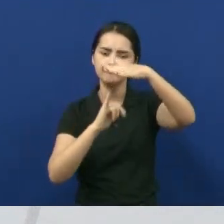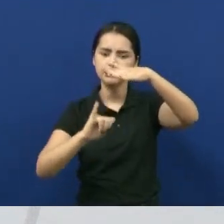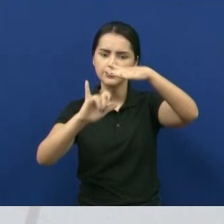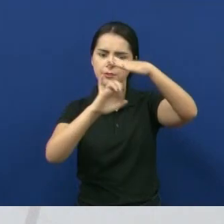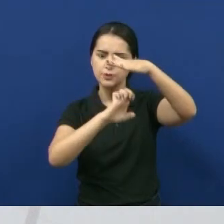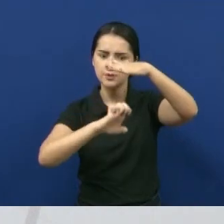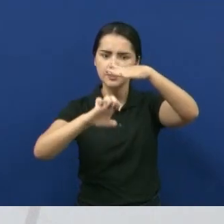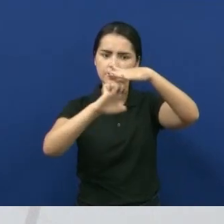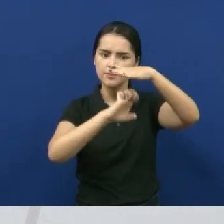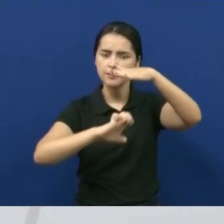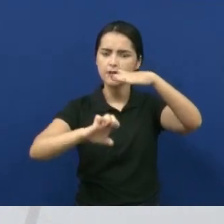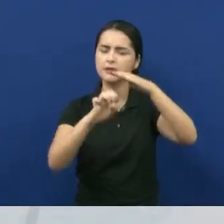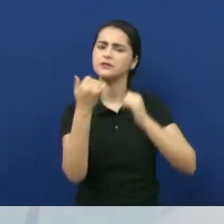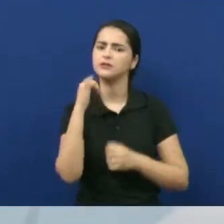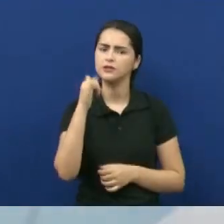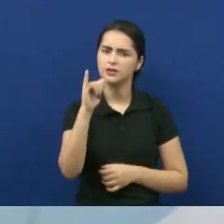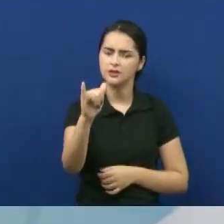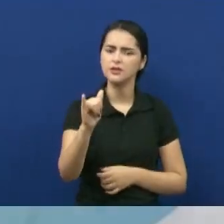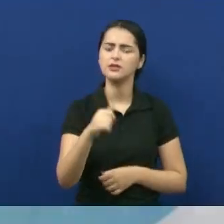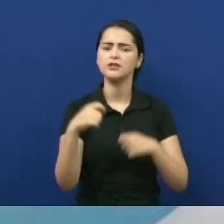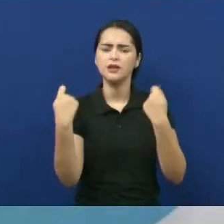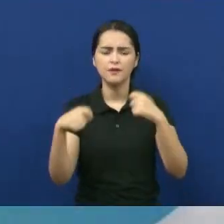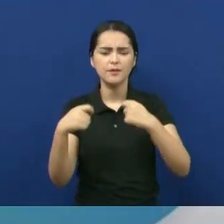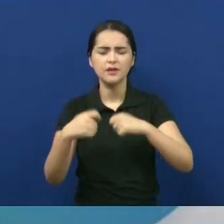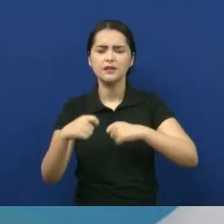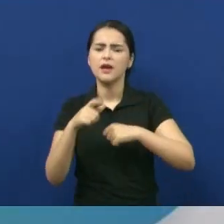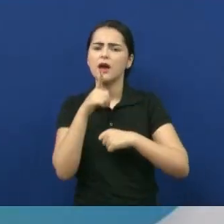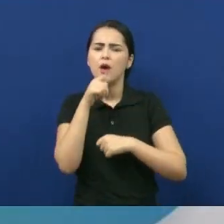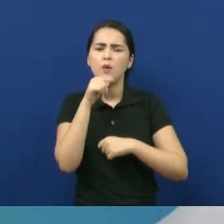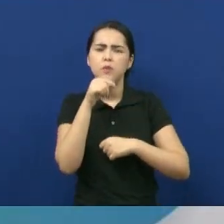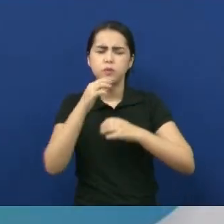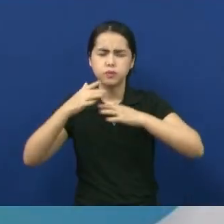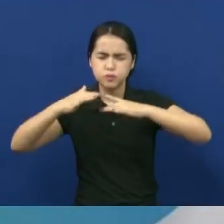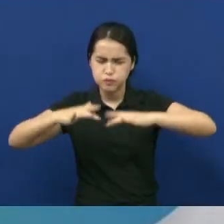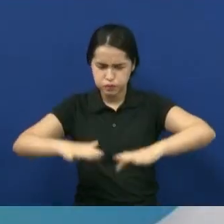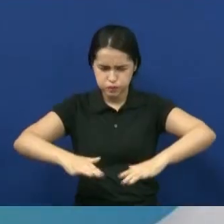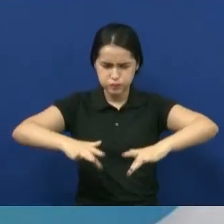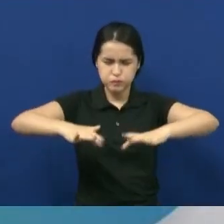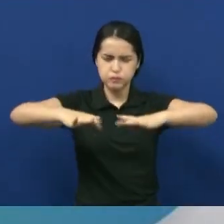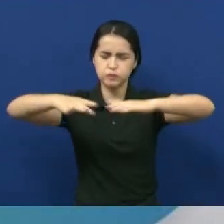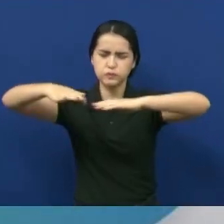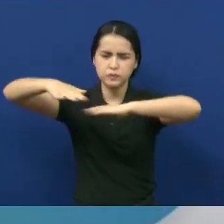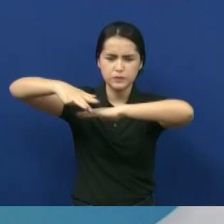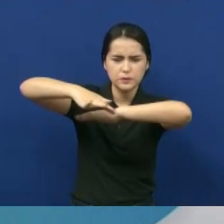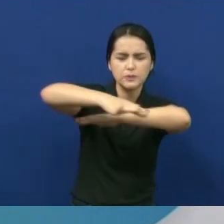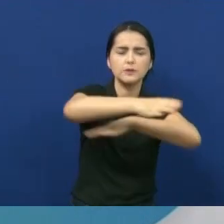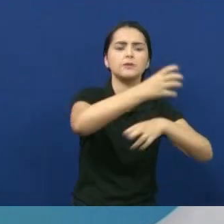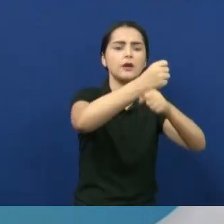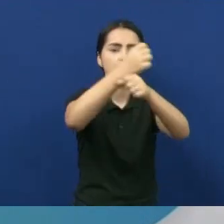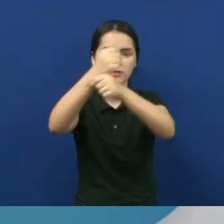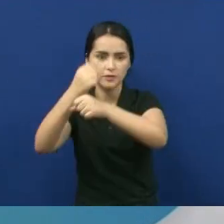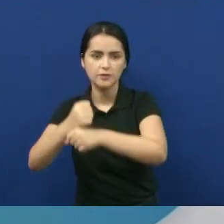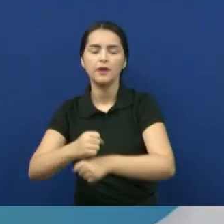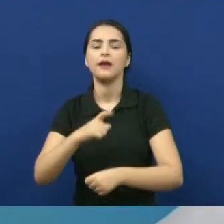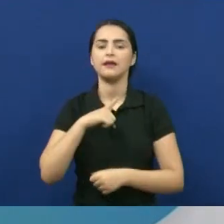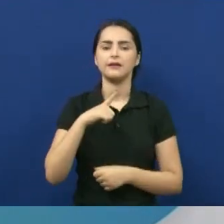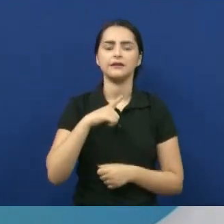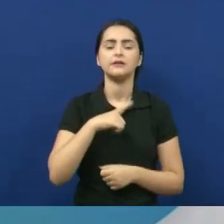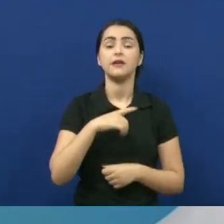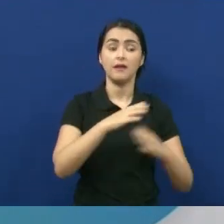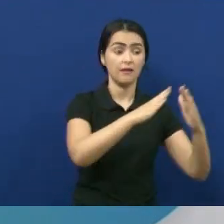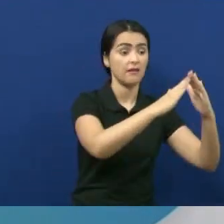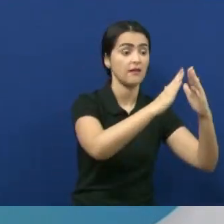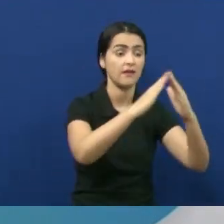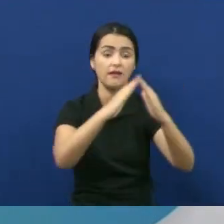vai ser alagado, para a construção dessa usina. Muitas vezes temos povoados, vilarejos nesses lugares